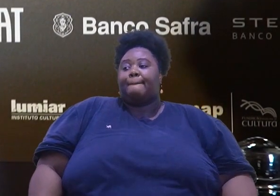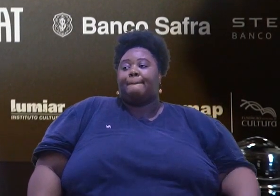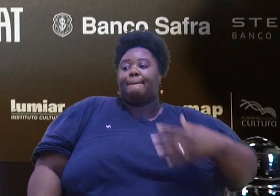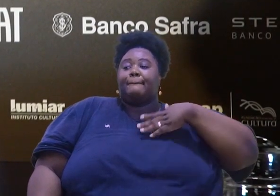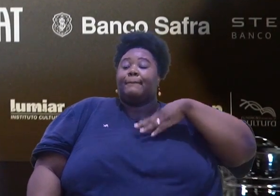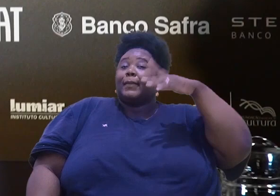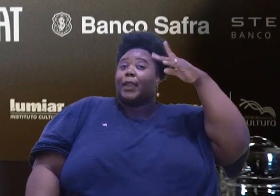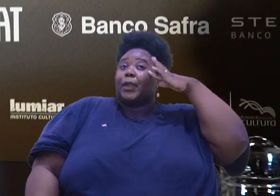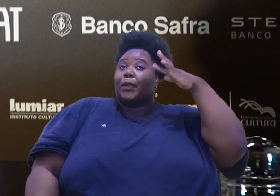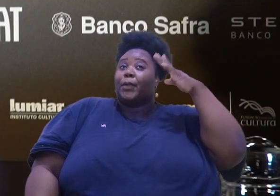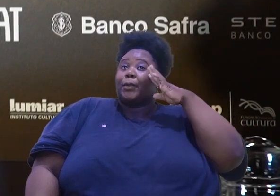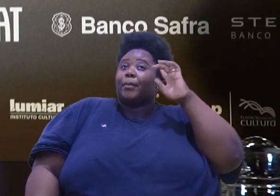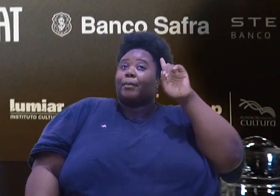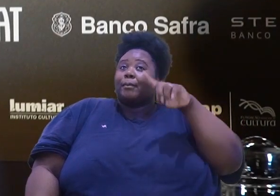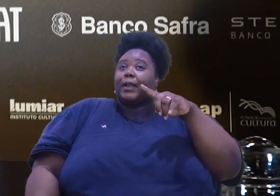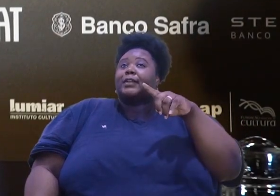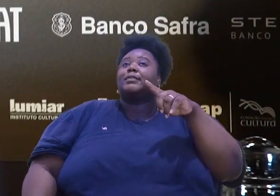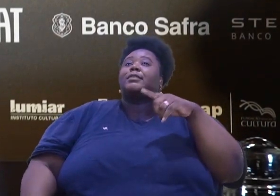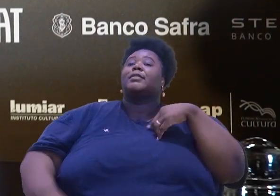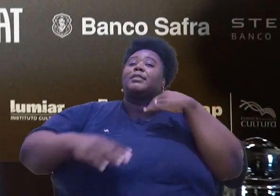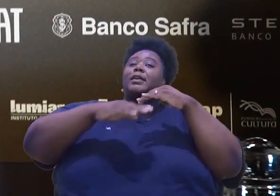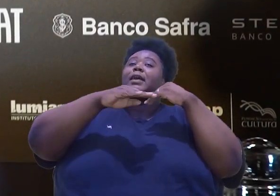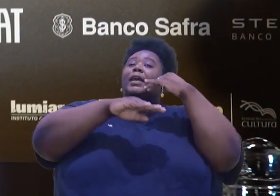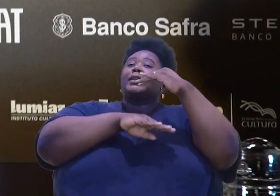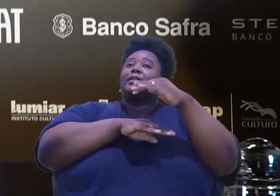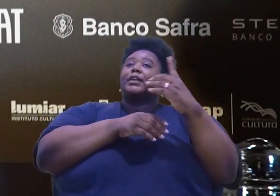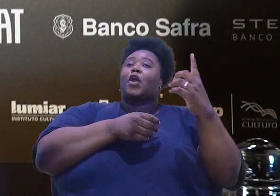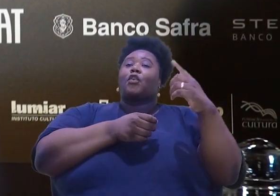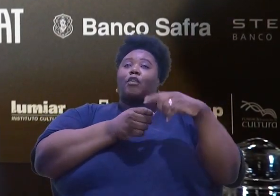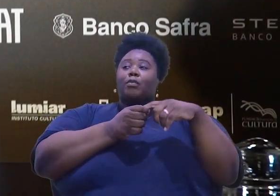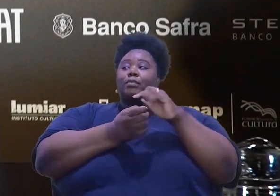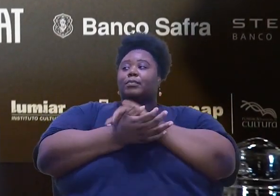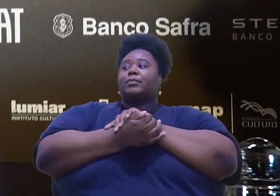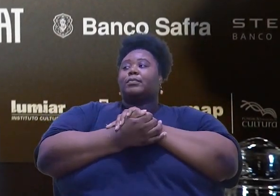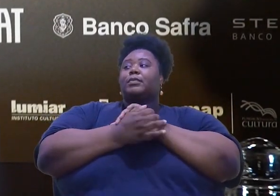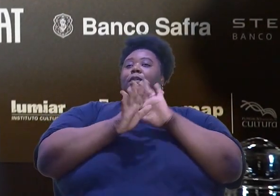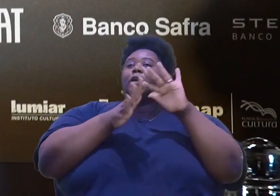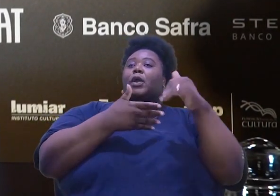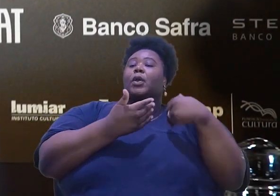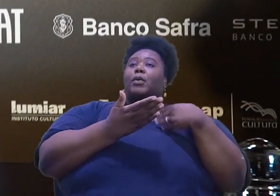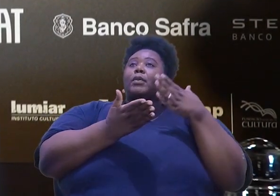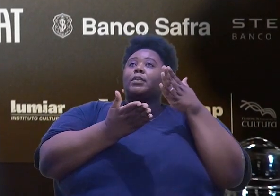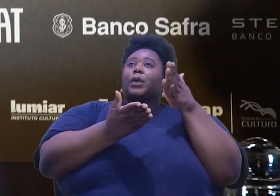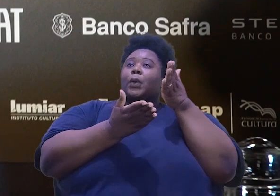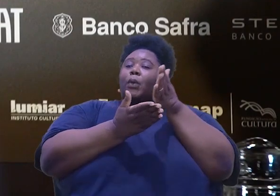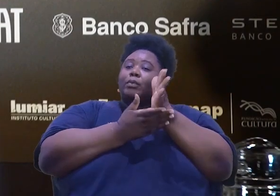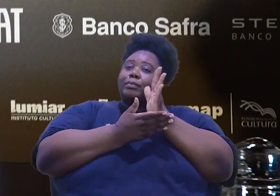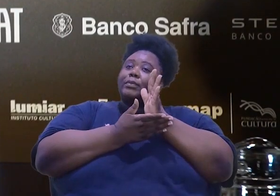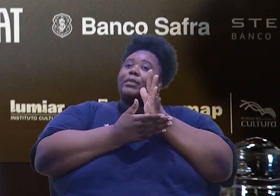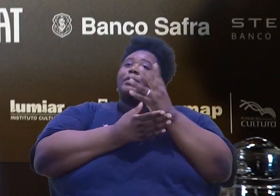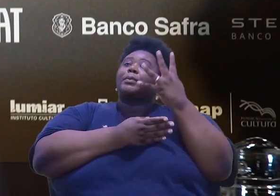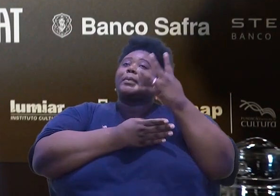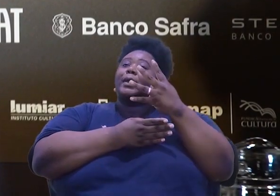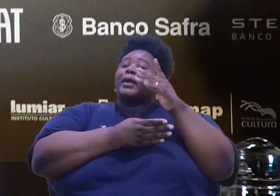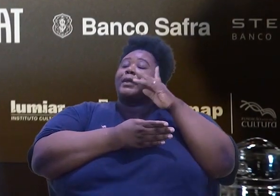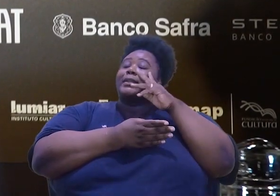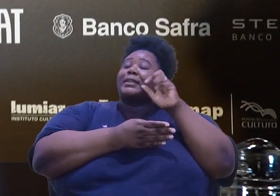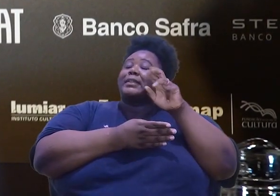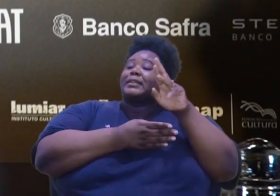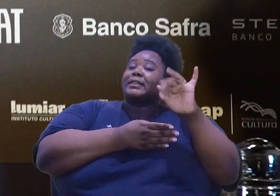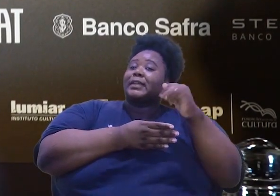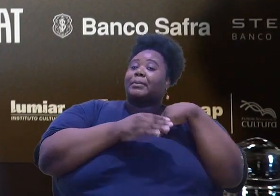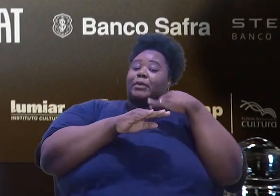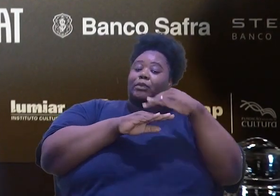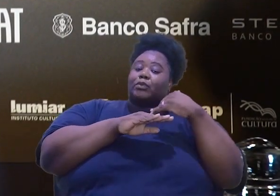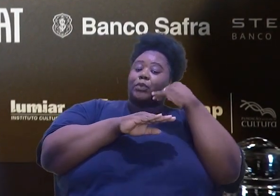era passar para o andar de cima, né? Era um status, né? Quando eu passei para a 4ª série primária, eu fui para o andar